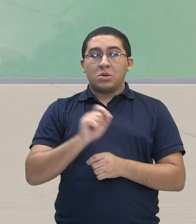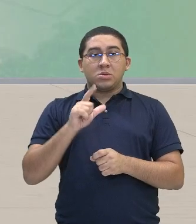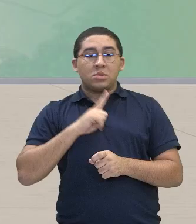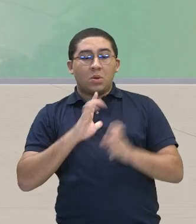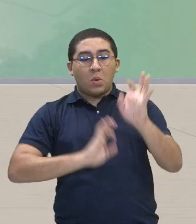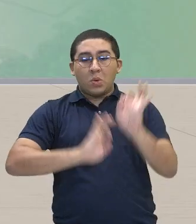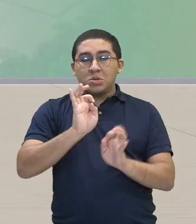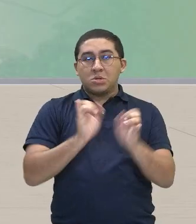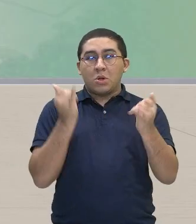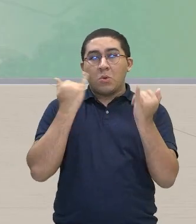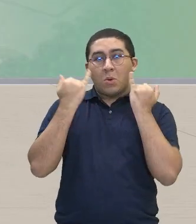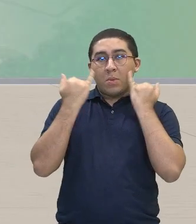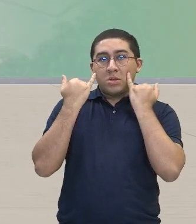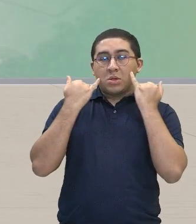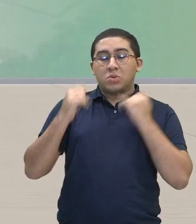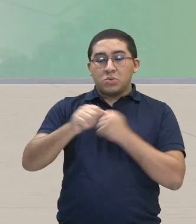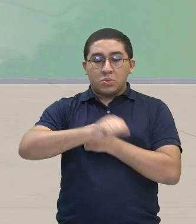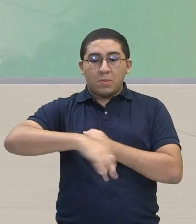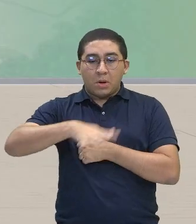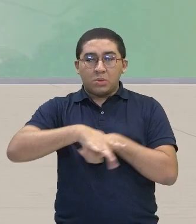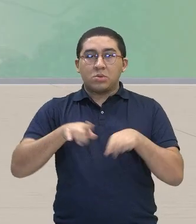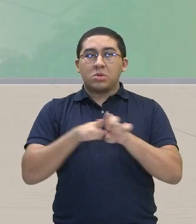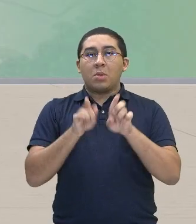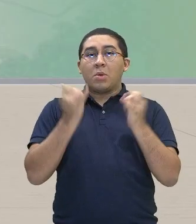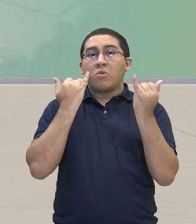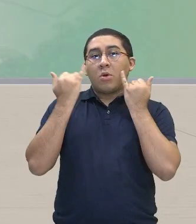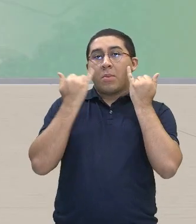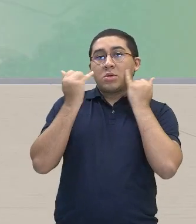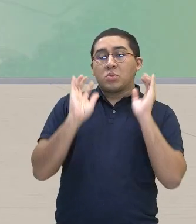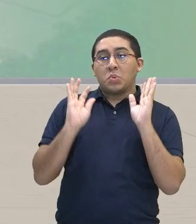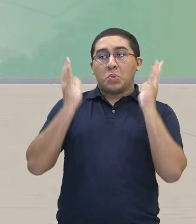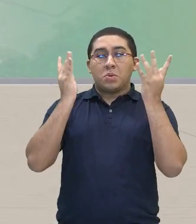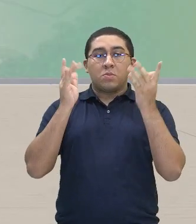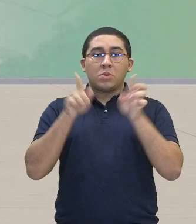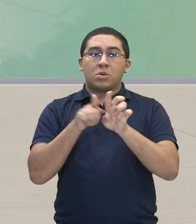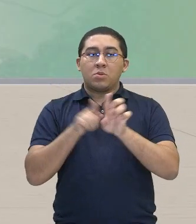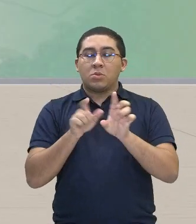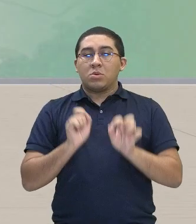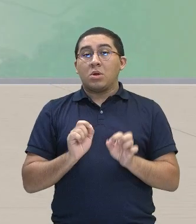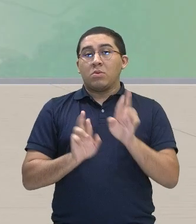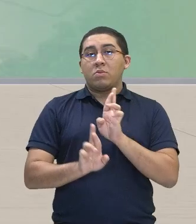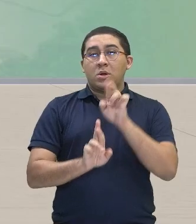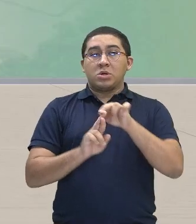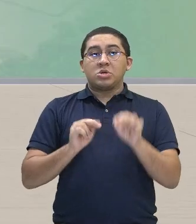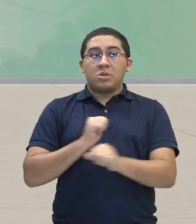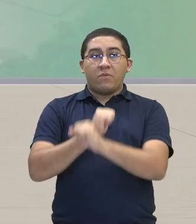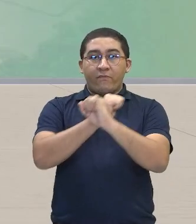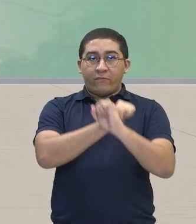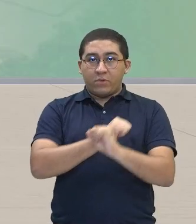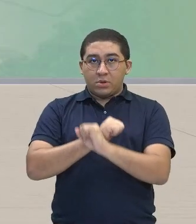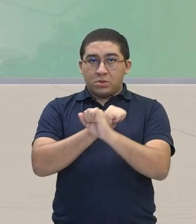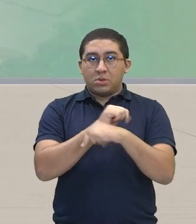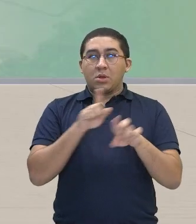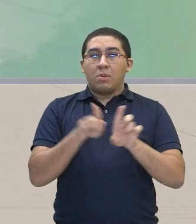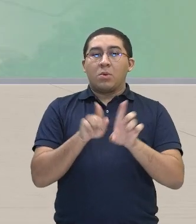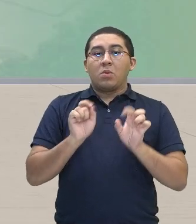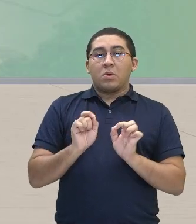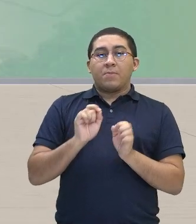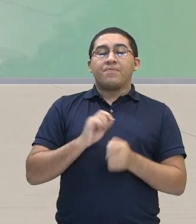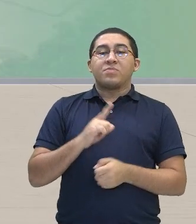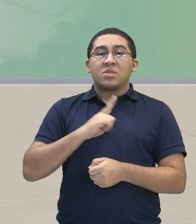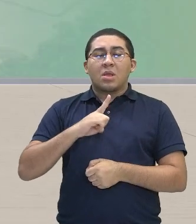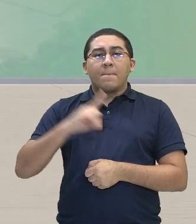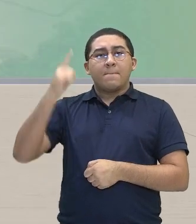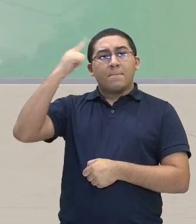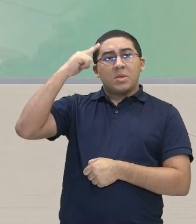informações ambientais, as informações climáticas, a parte da defesa e também inteligência